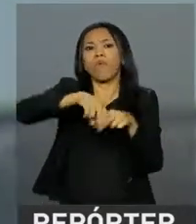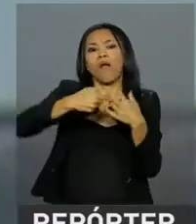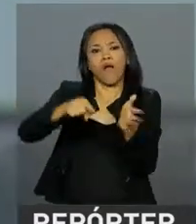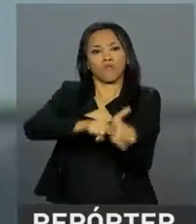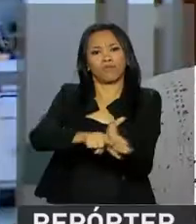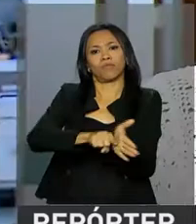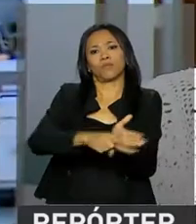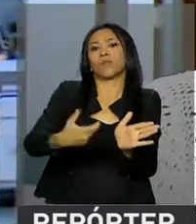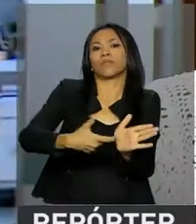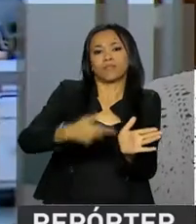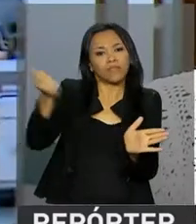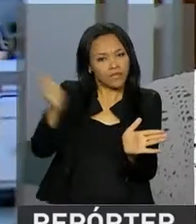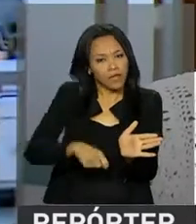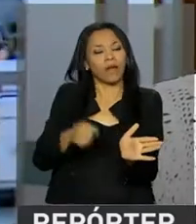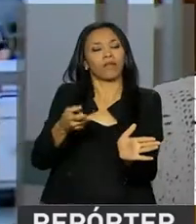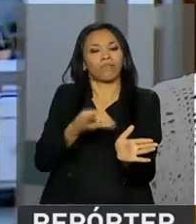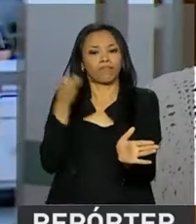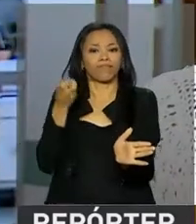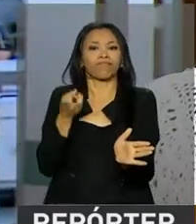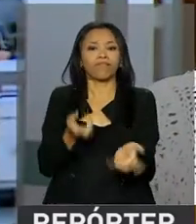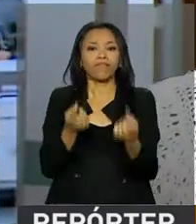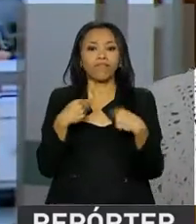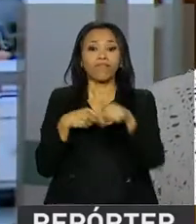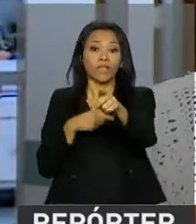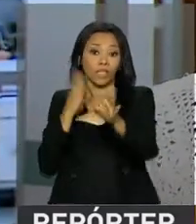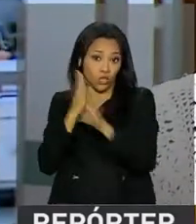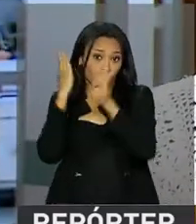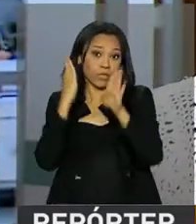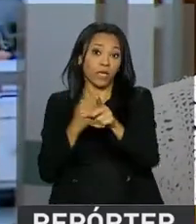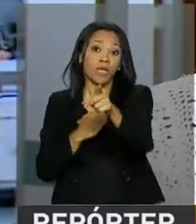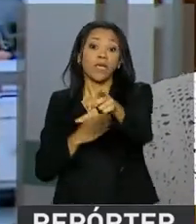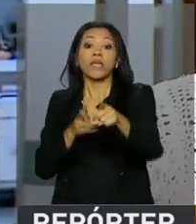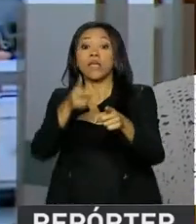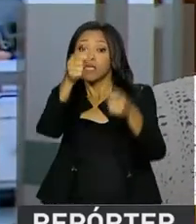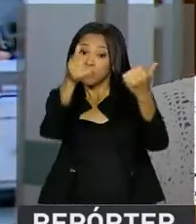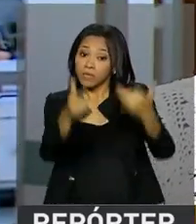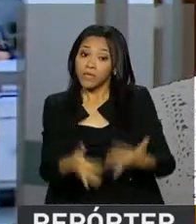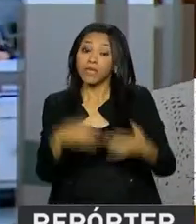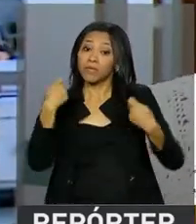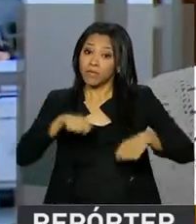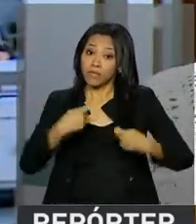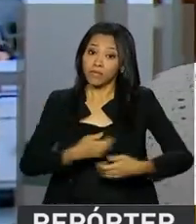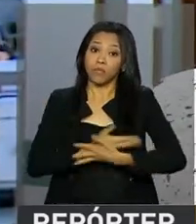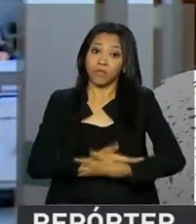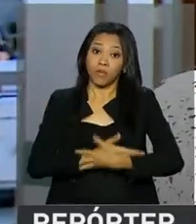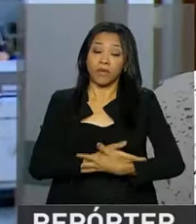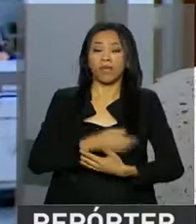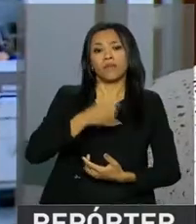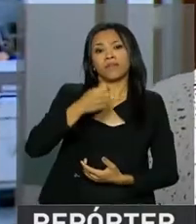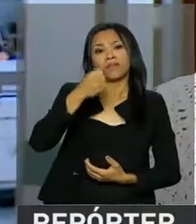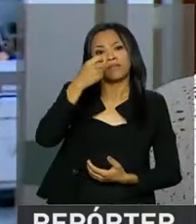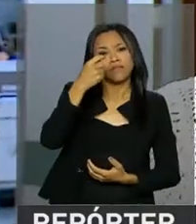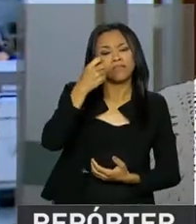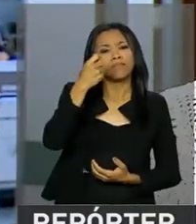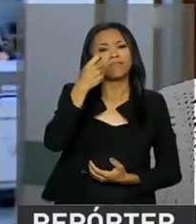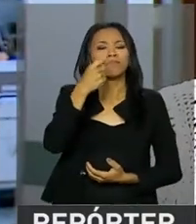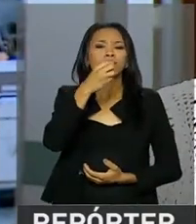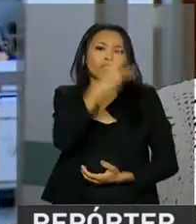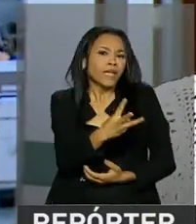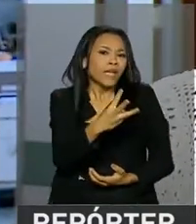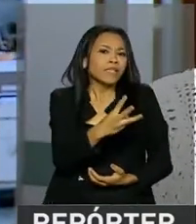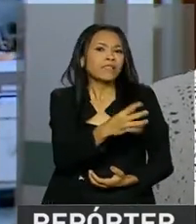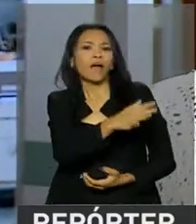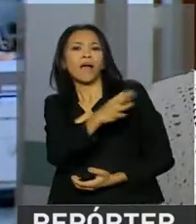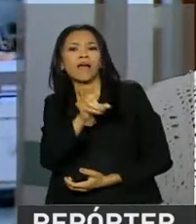sua saúde. O Ministério da Saúde recomenda fazer o teste do pezinho nos recém-nascidos entre o terceiro e o quinto dia de